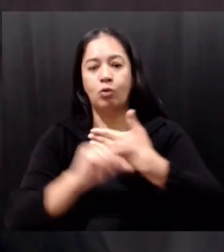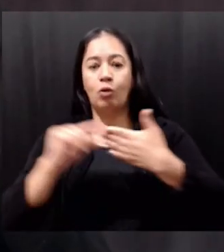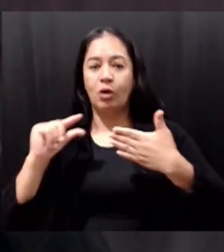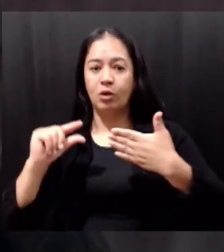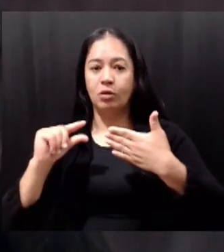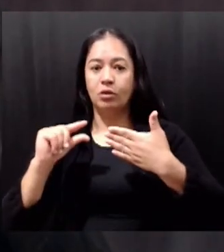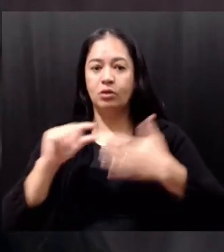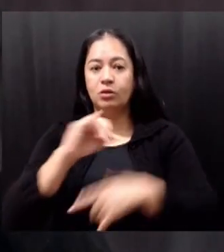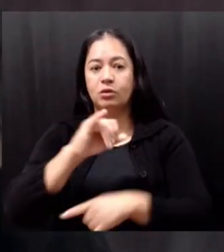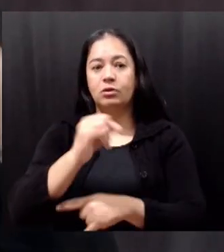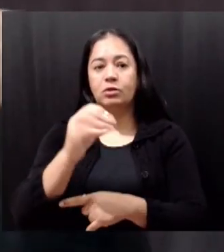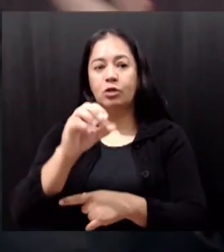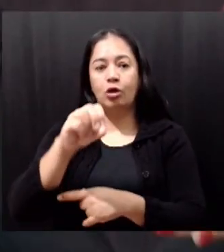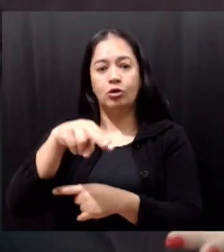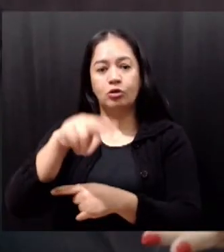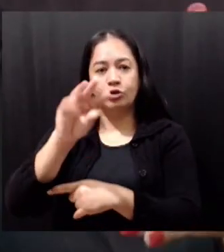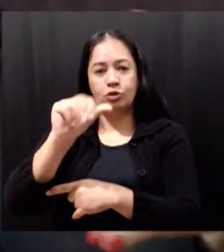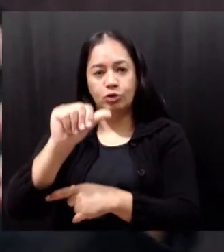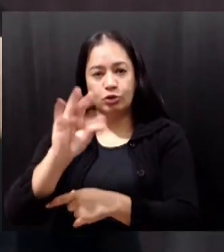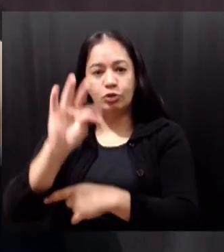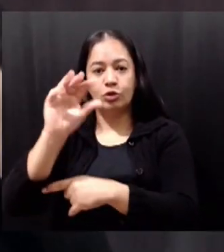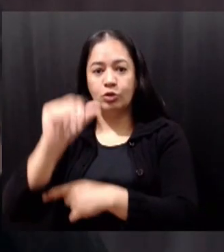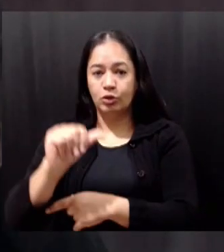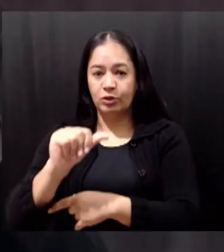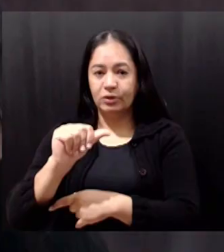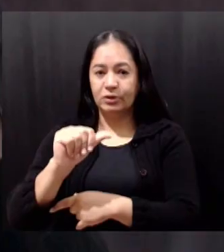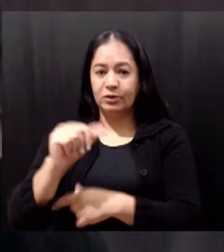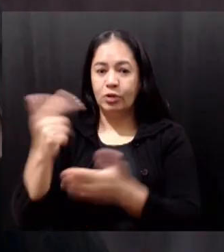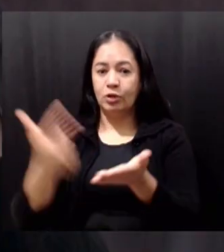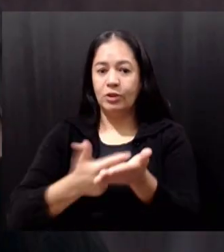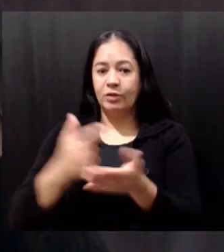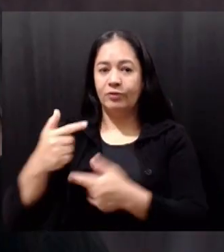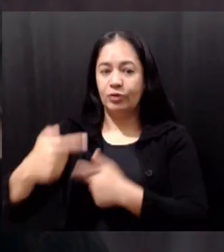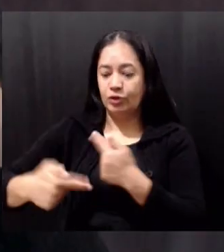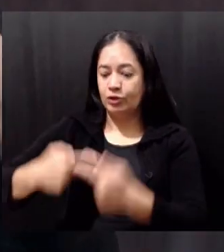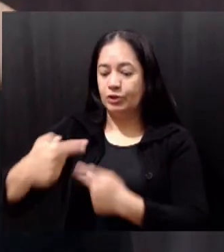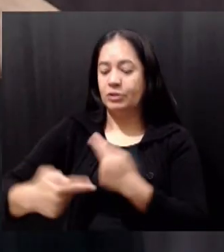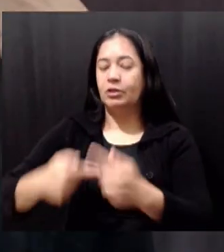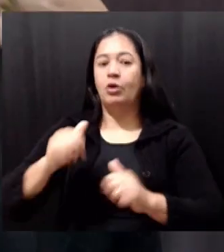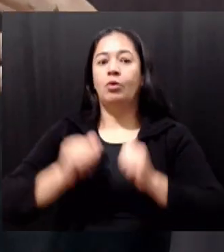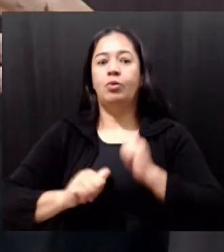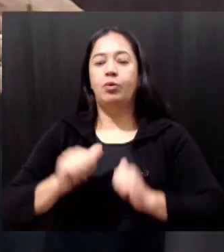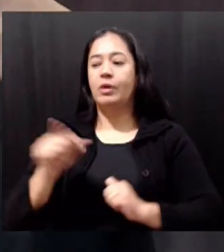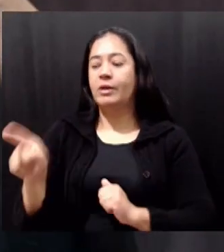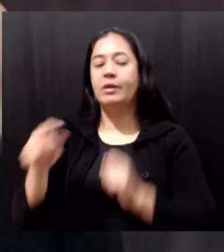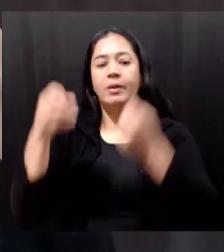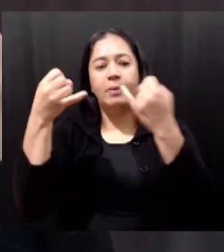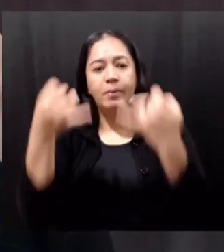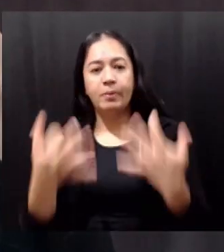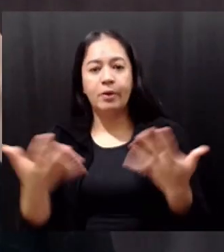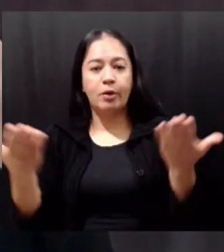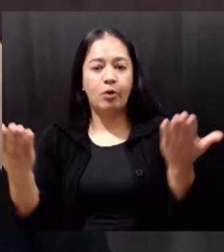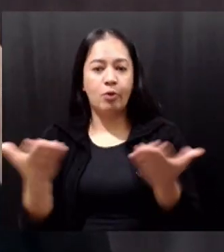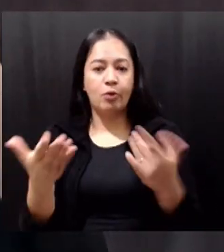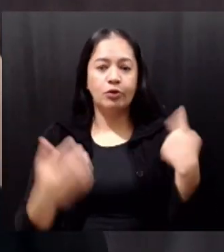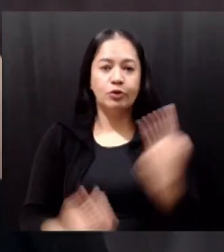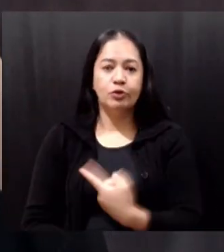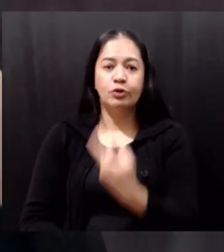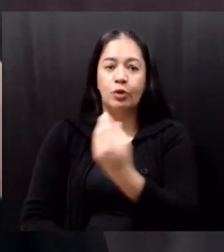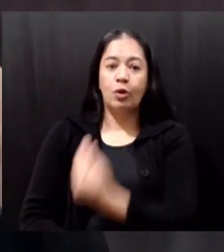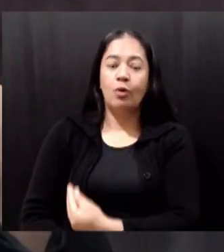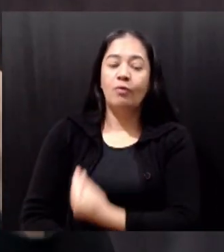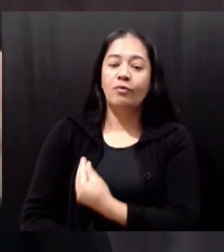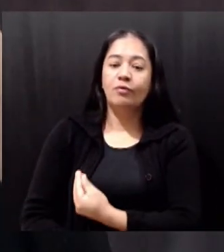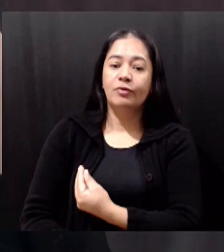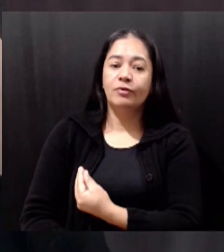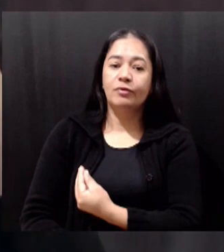né, que fala do livro Geração Ansiosa, né, ele diz que hoje a gente está vivendo pais